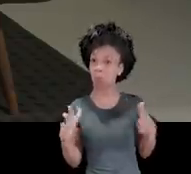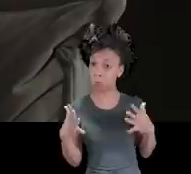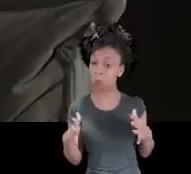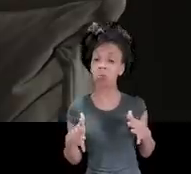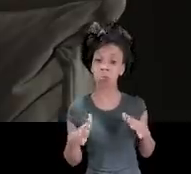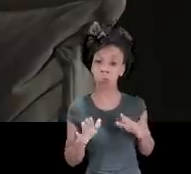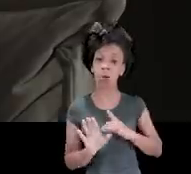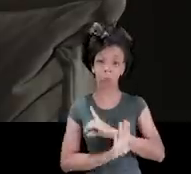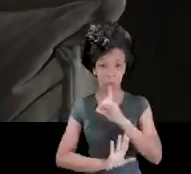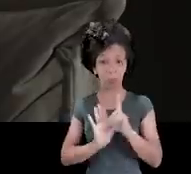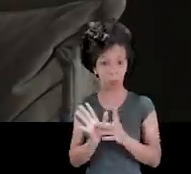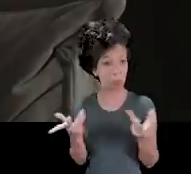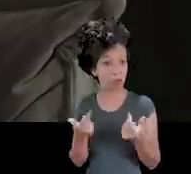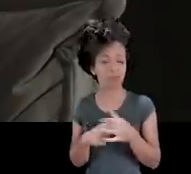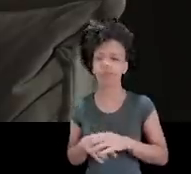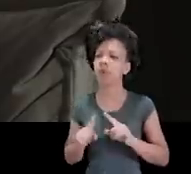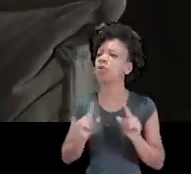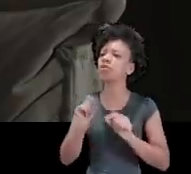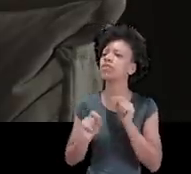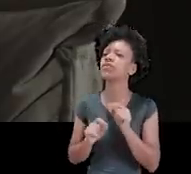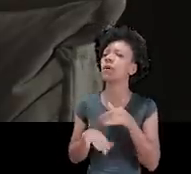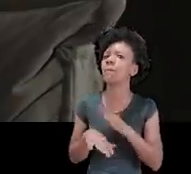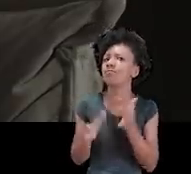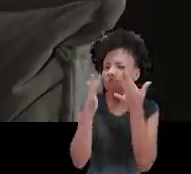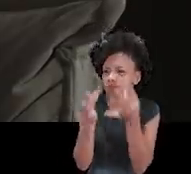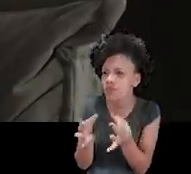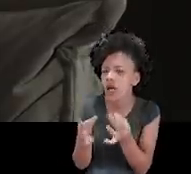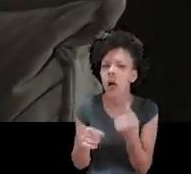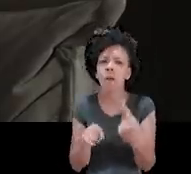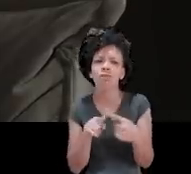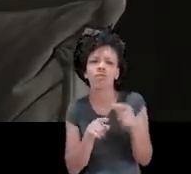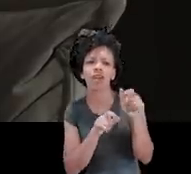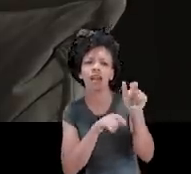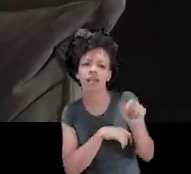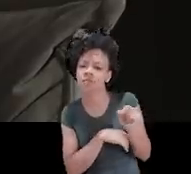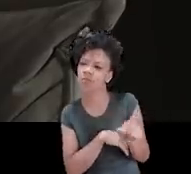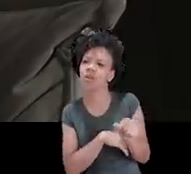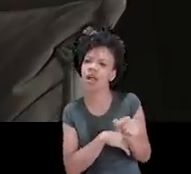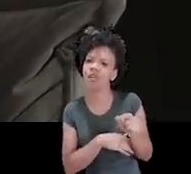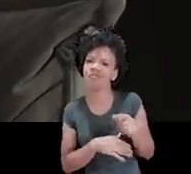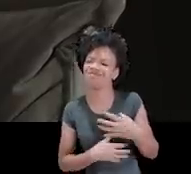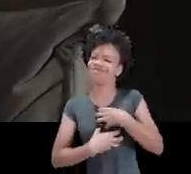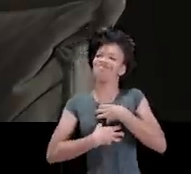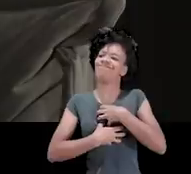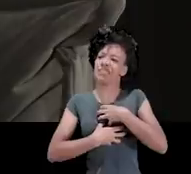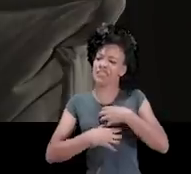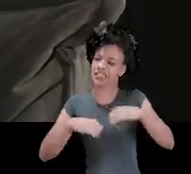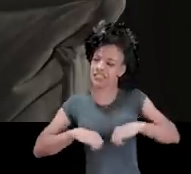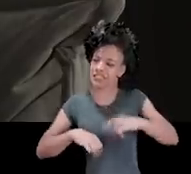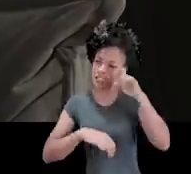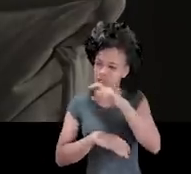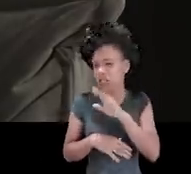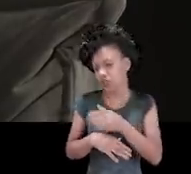Vieram bem. Mas assim, o que, que você mais escuta, assim? Por que, que essa mulher ficou tão ofendida? Já que você é careca e você escuta muita mulher